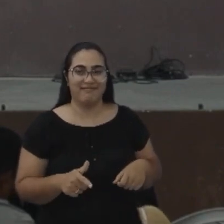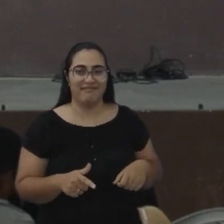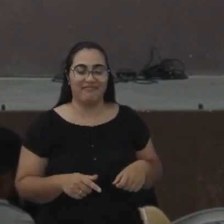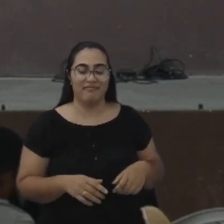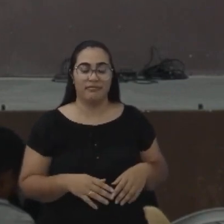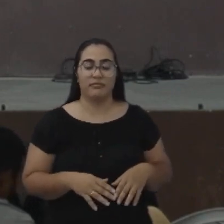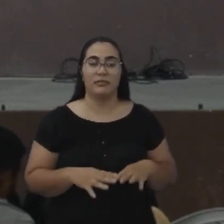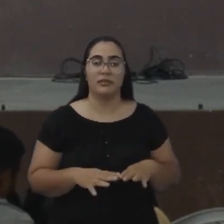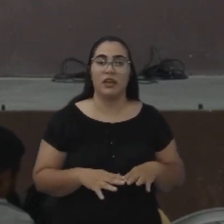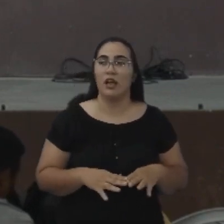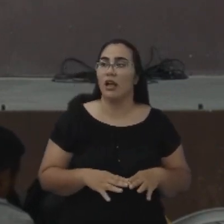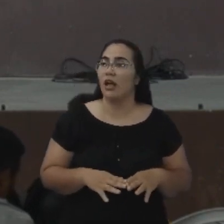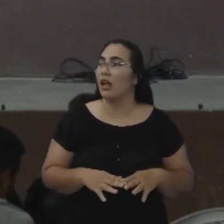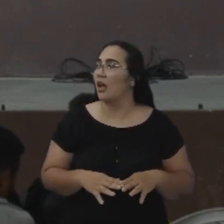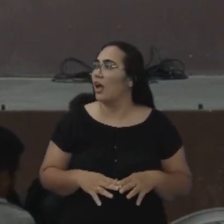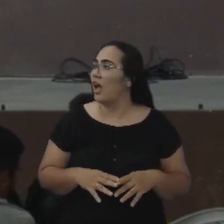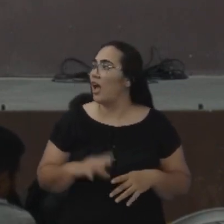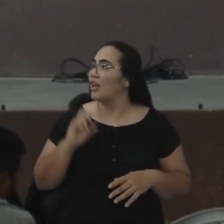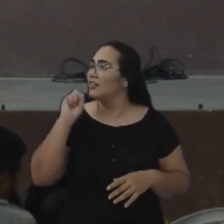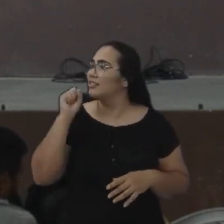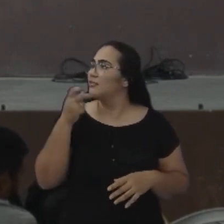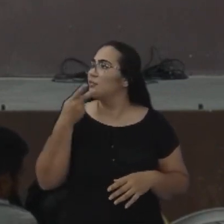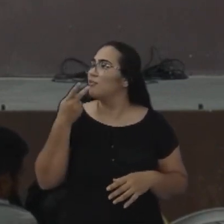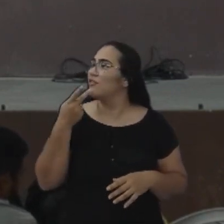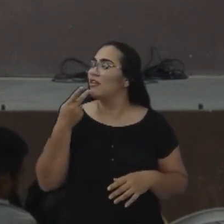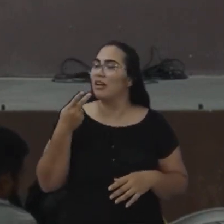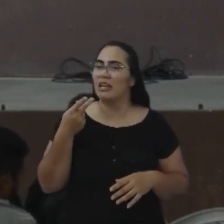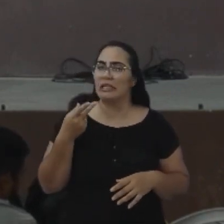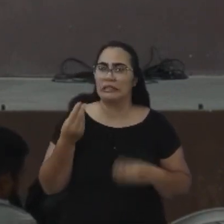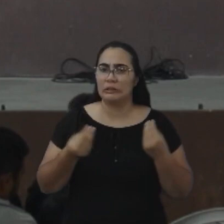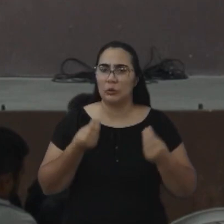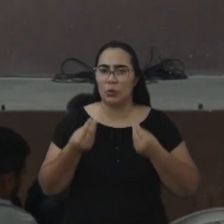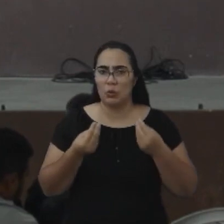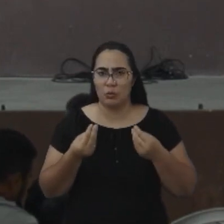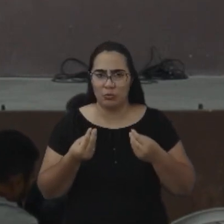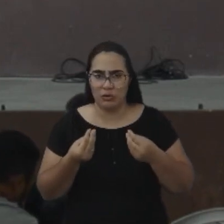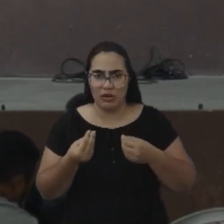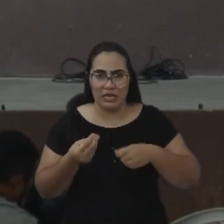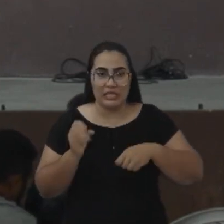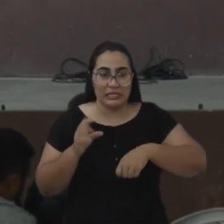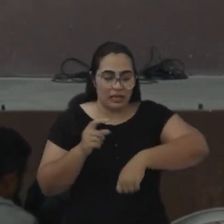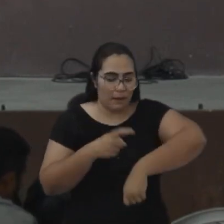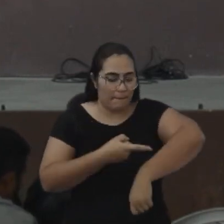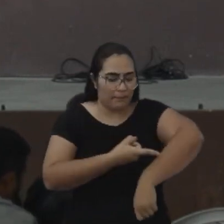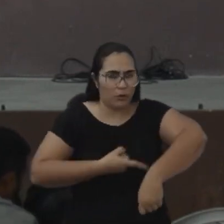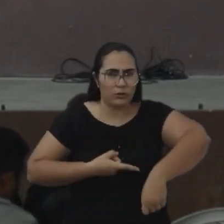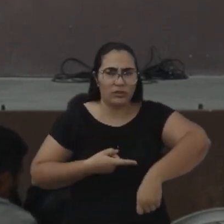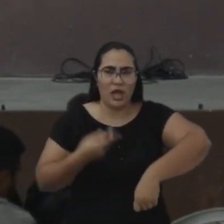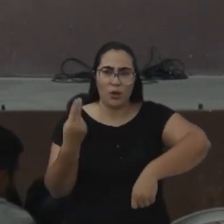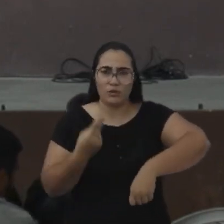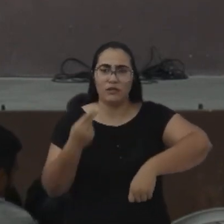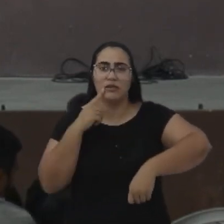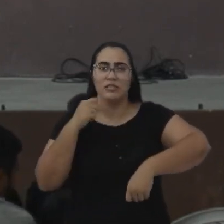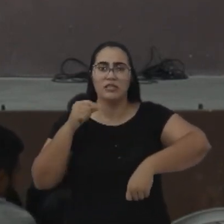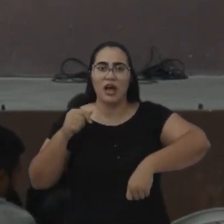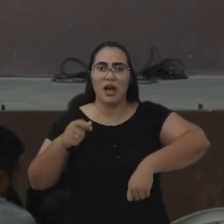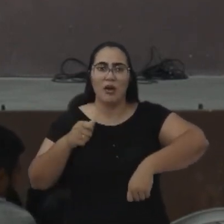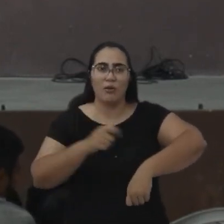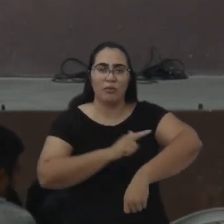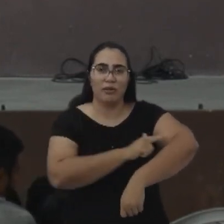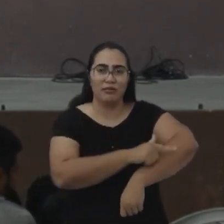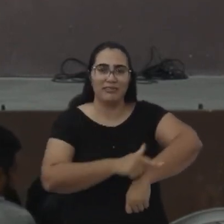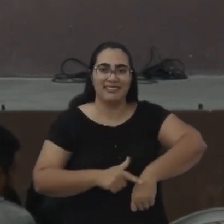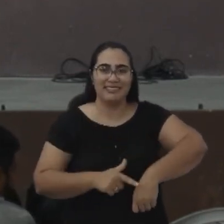E aí Samuel fez uma cara assim, porque imagine, Samuel, o cara esterilizar a ferida de alguém com sal, mas é uma realidade. Você está na